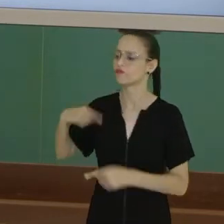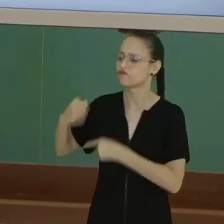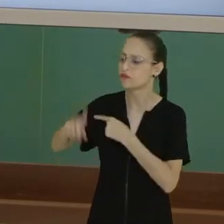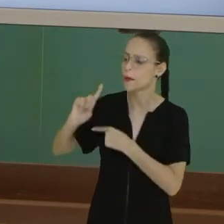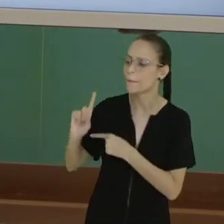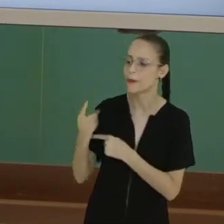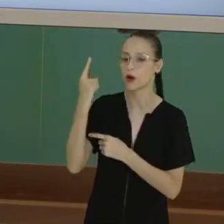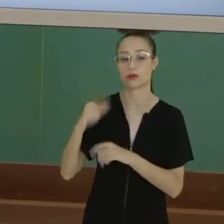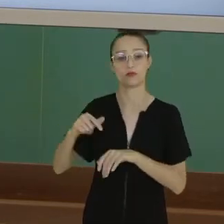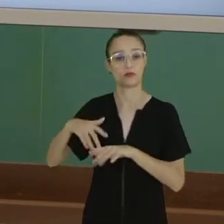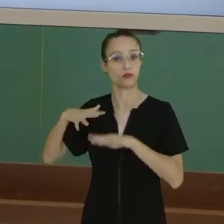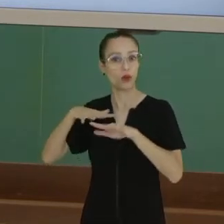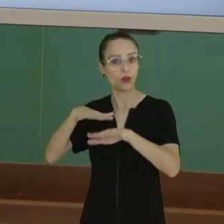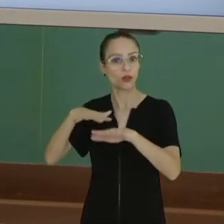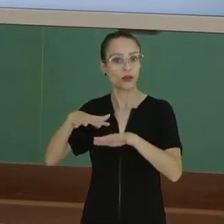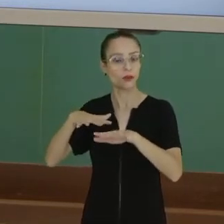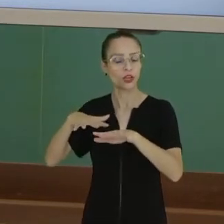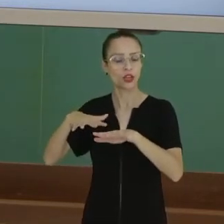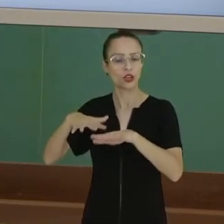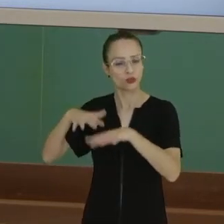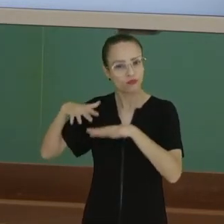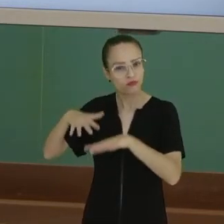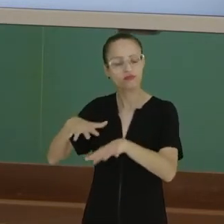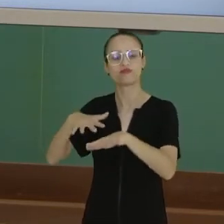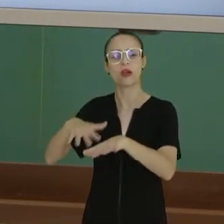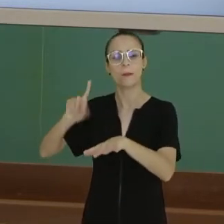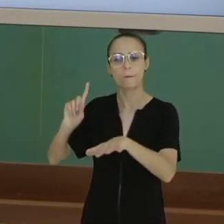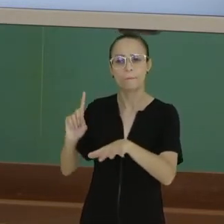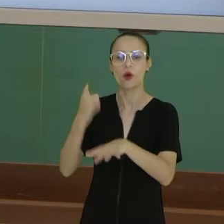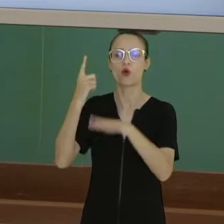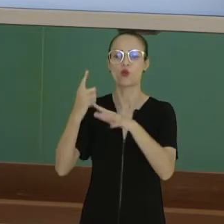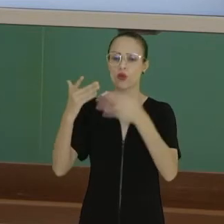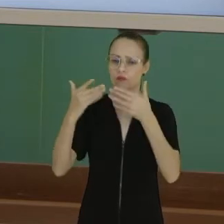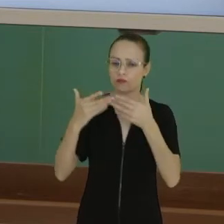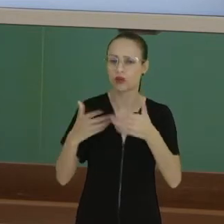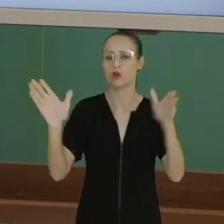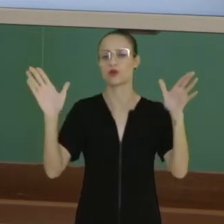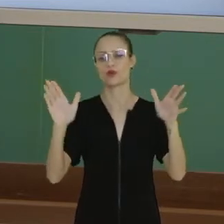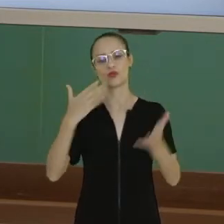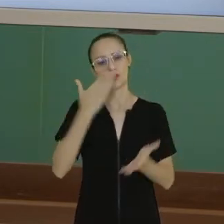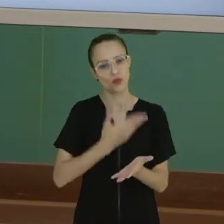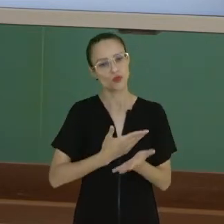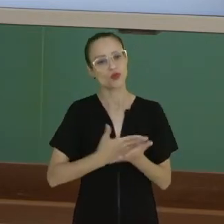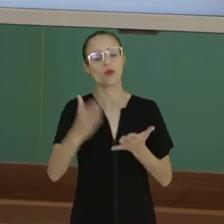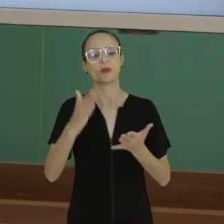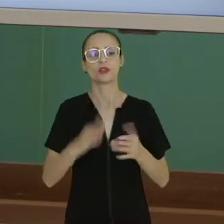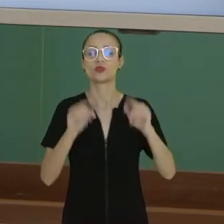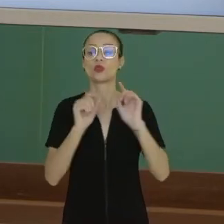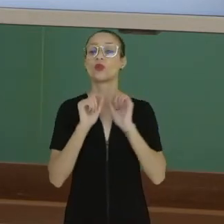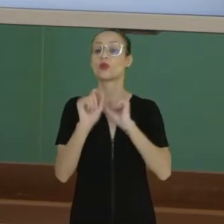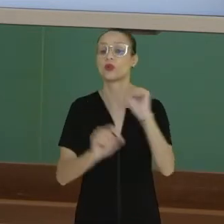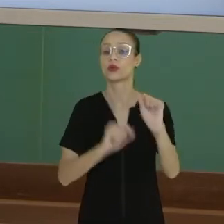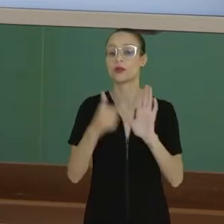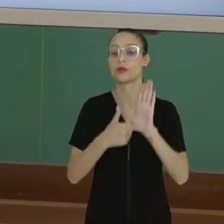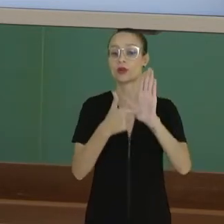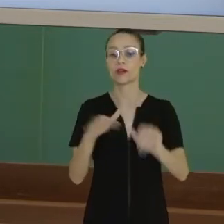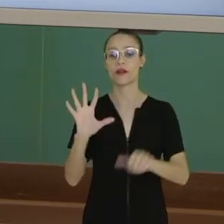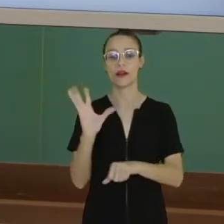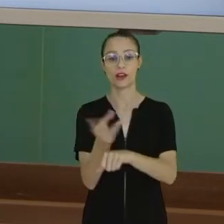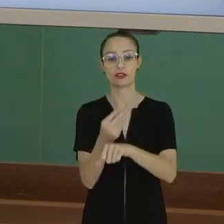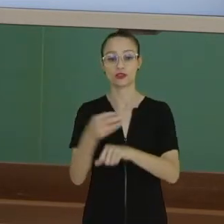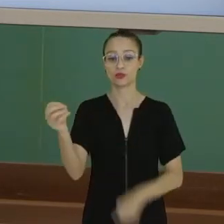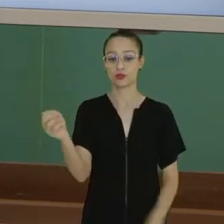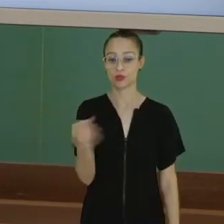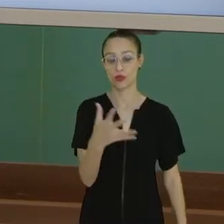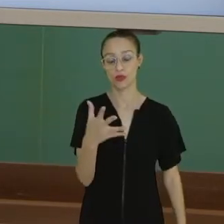são um movimento que rompeu as barreiras, quebrou os paradigmas ali, trazendo a questão de uma arte nova, né?